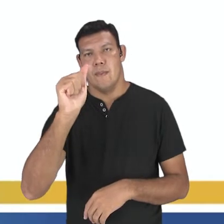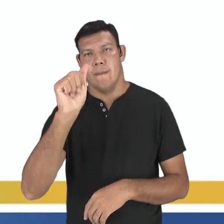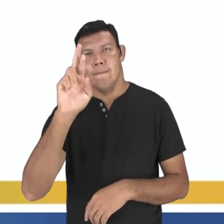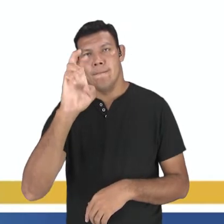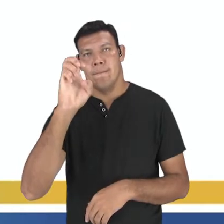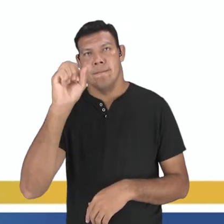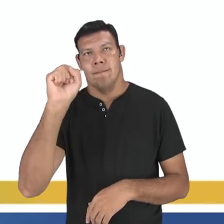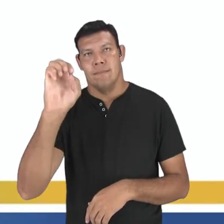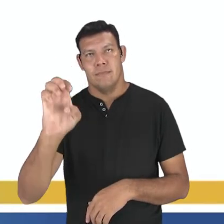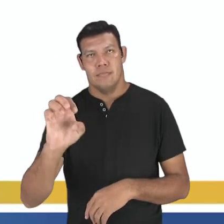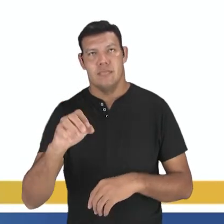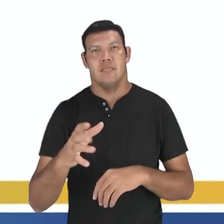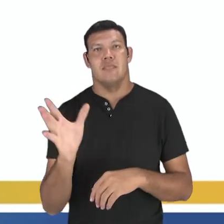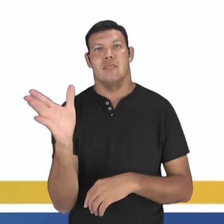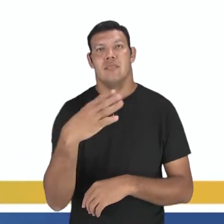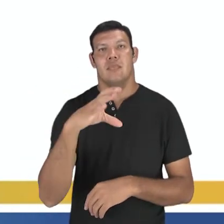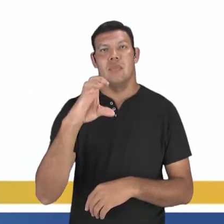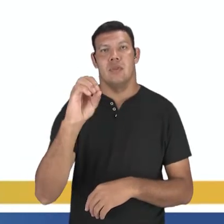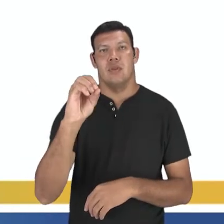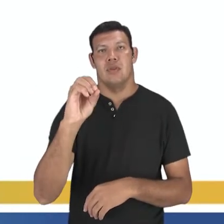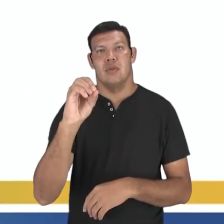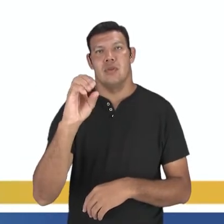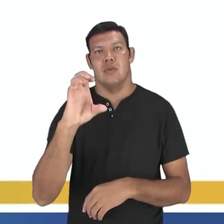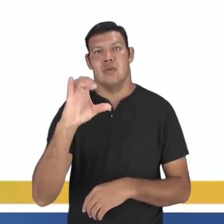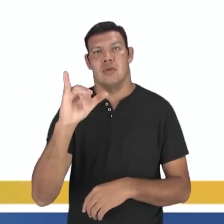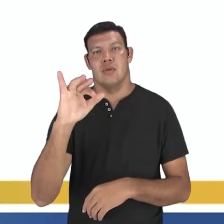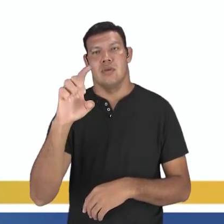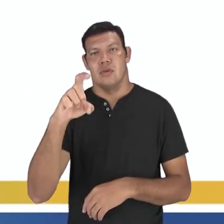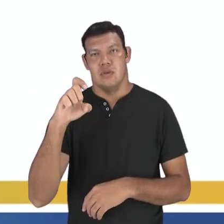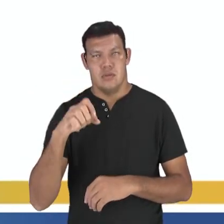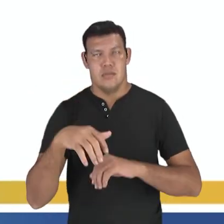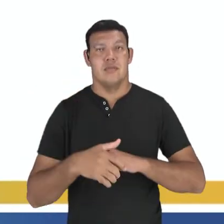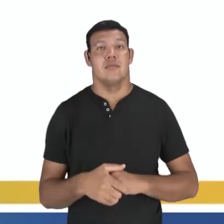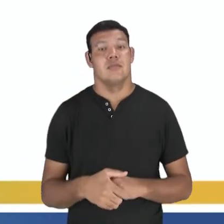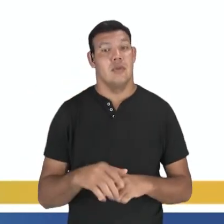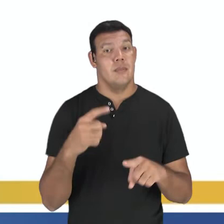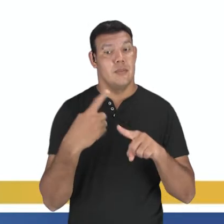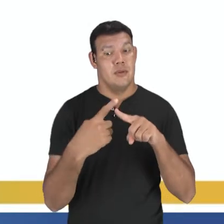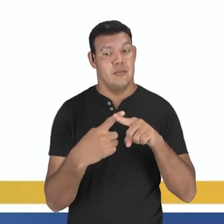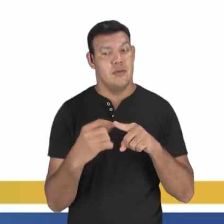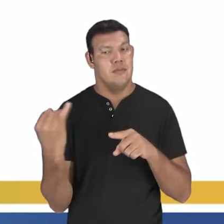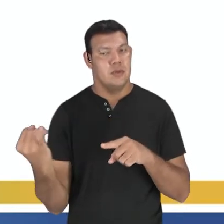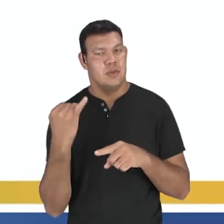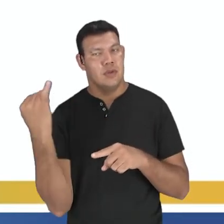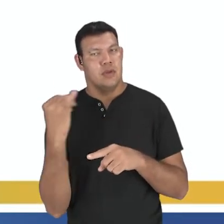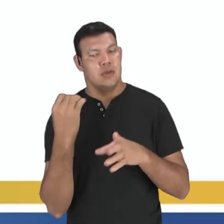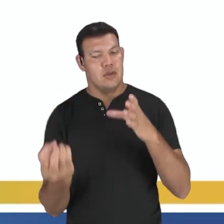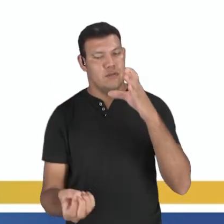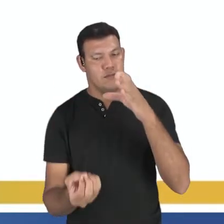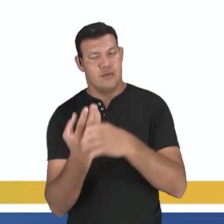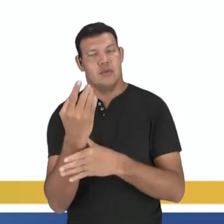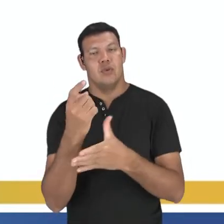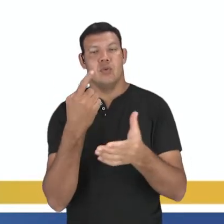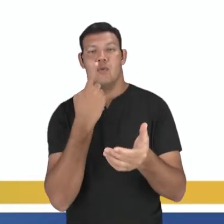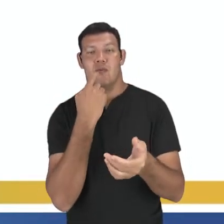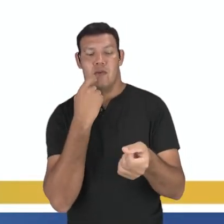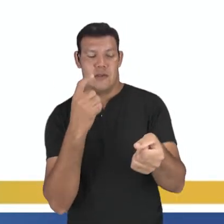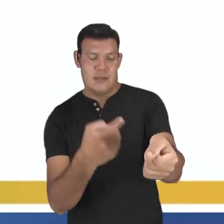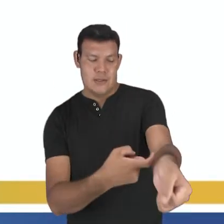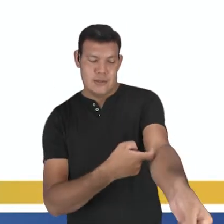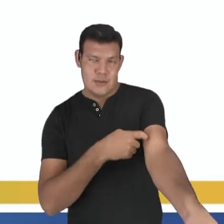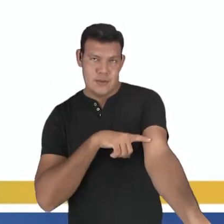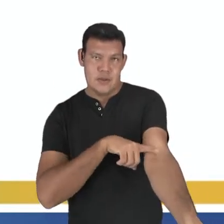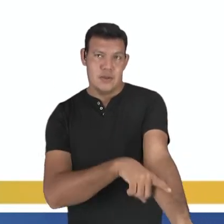proteger a medula espinhal, que lembra vai ter uma atuação direta sobre a produção das células sanguíneas. E já os ossos do crânio, eles também vão